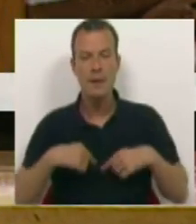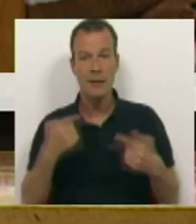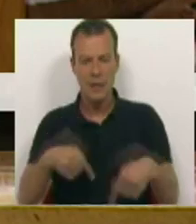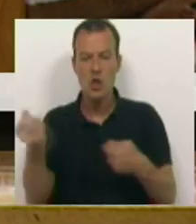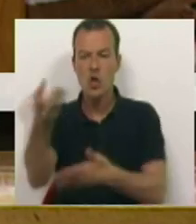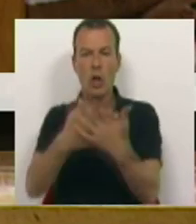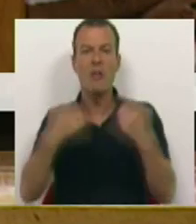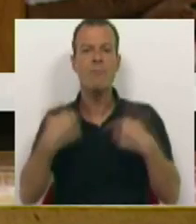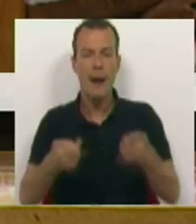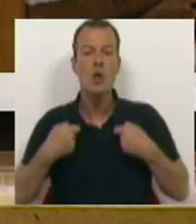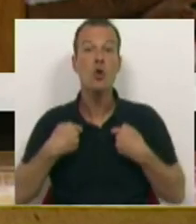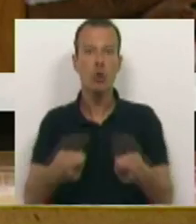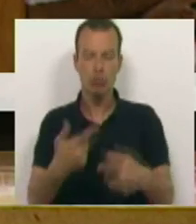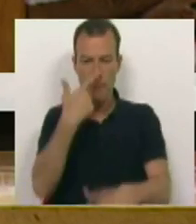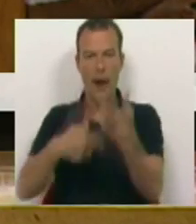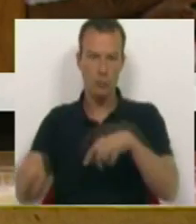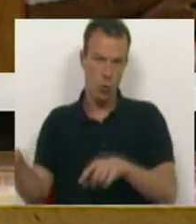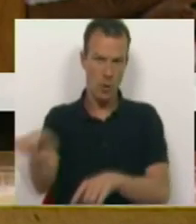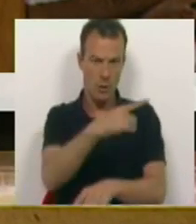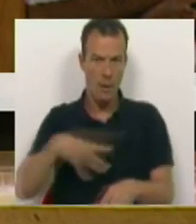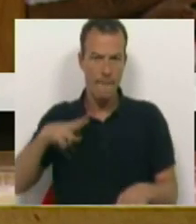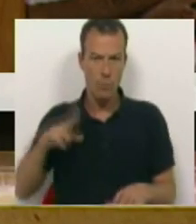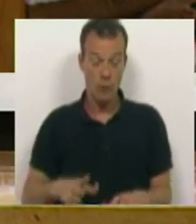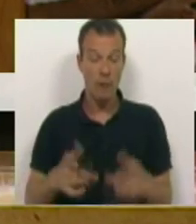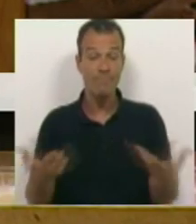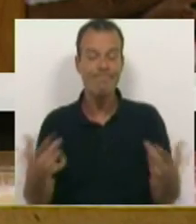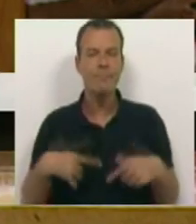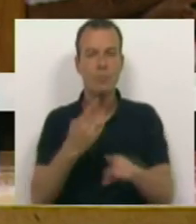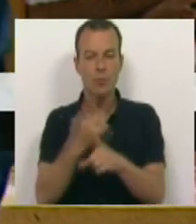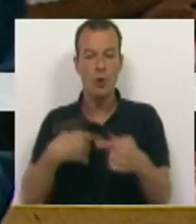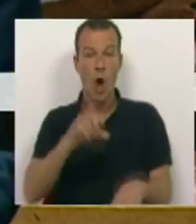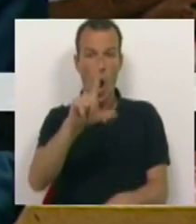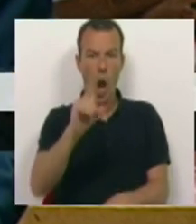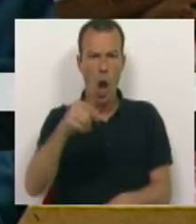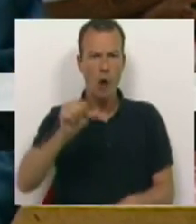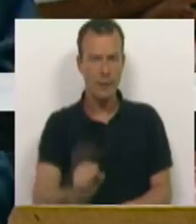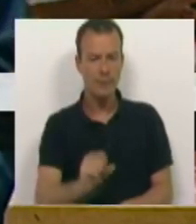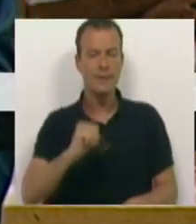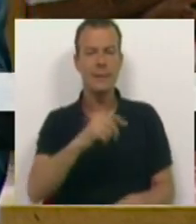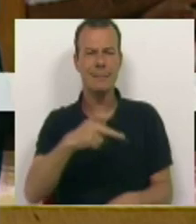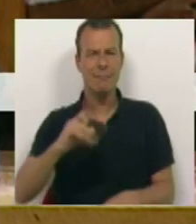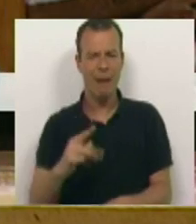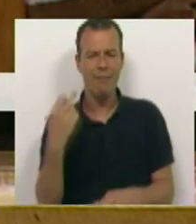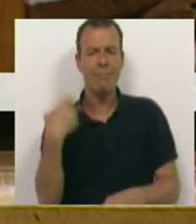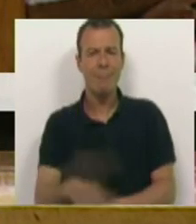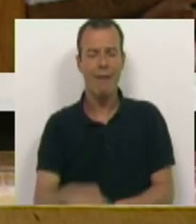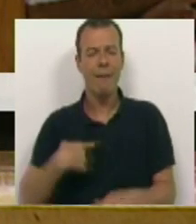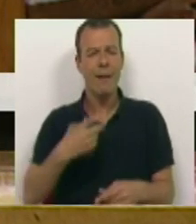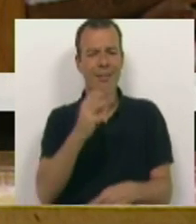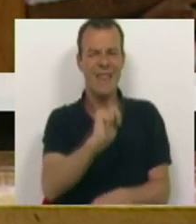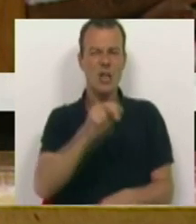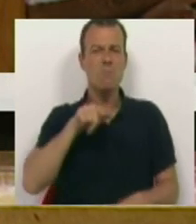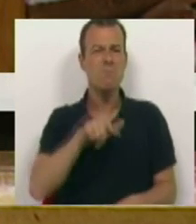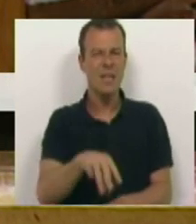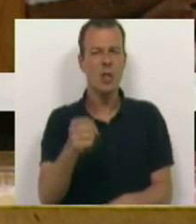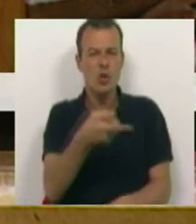ter, sim, custos para os contribuintes. Em primeiro lugar, porque o Lone Star leva consigo os 3.900 milhões que